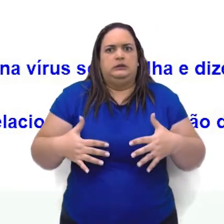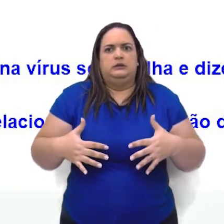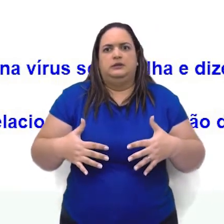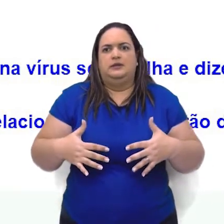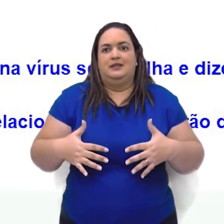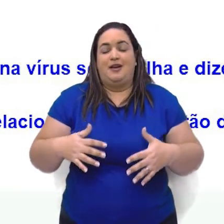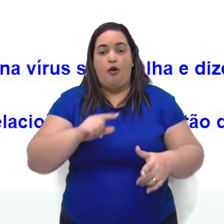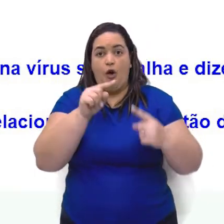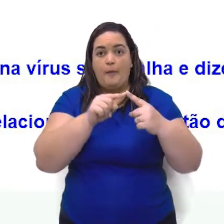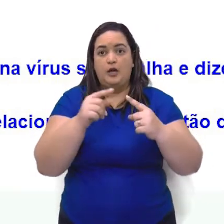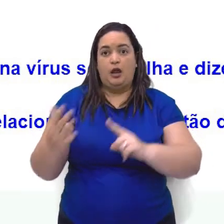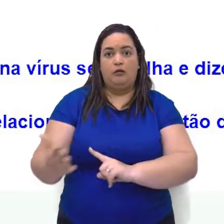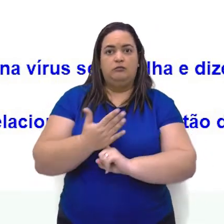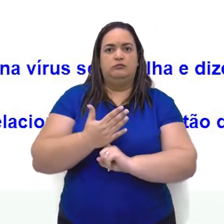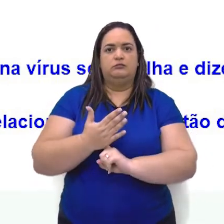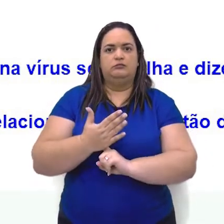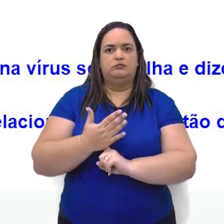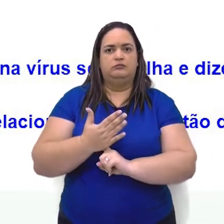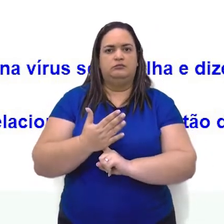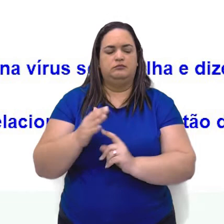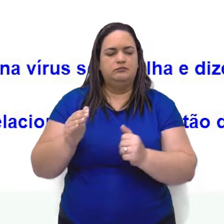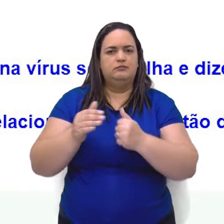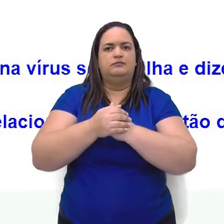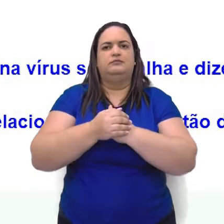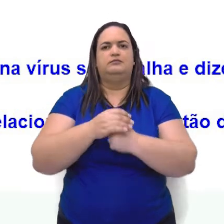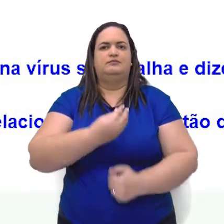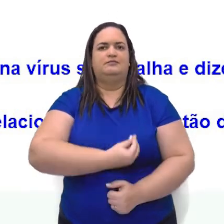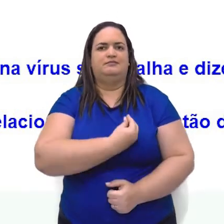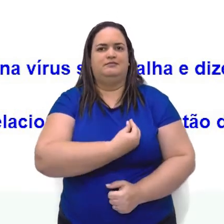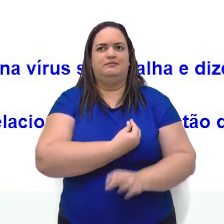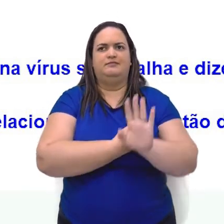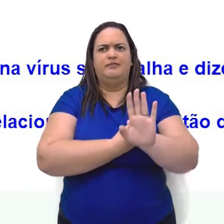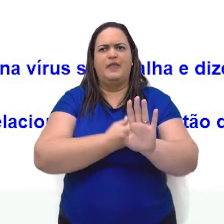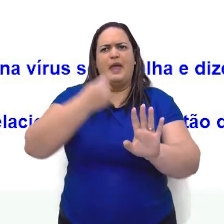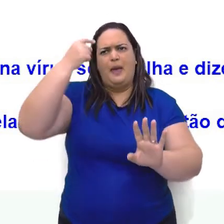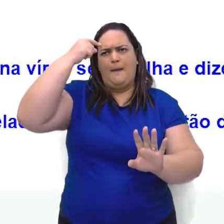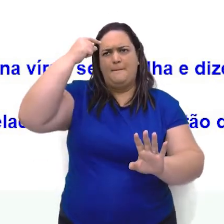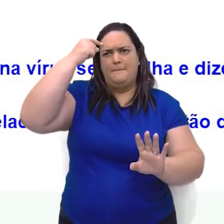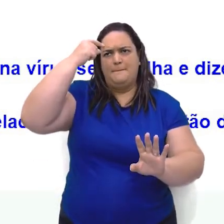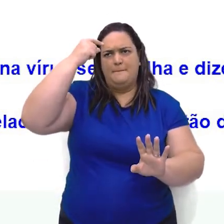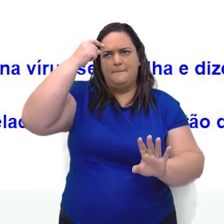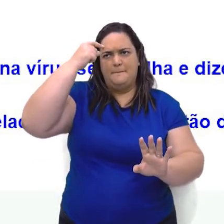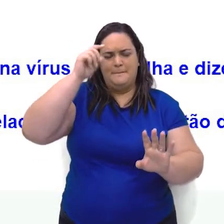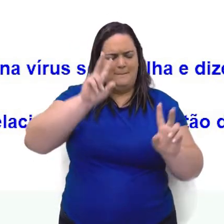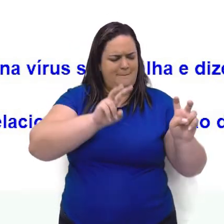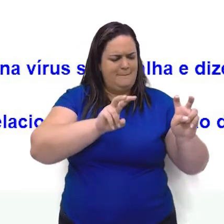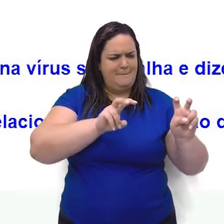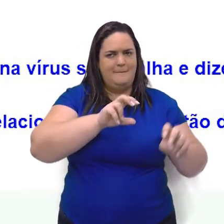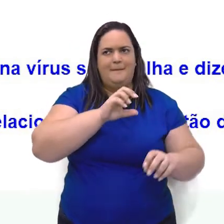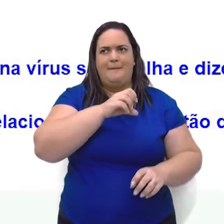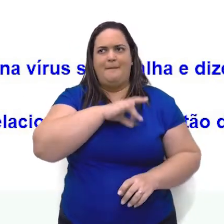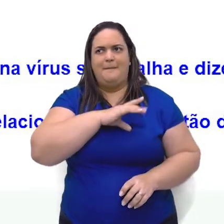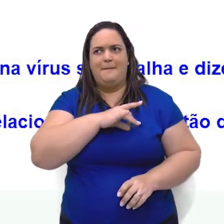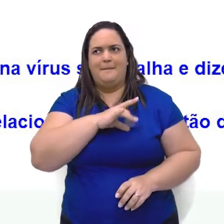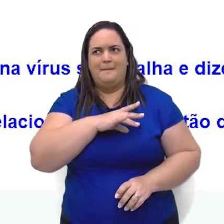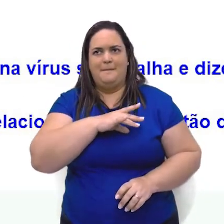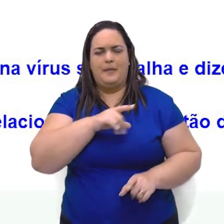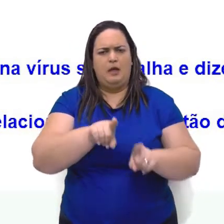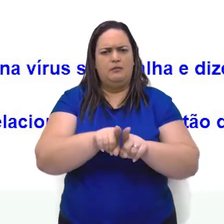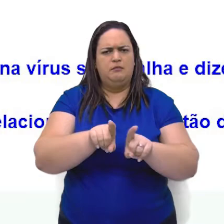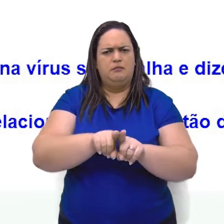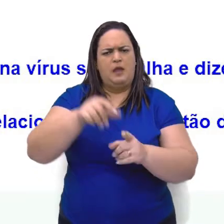vida. Pensando na função do medo e analisando a capa do DVD, você concorda com a